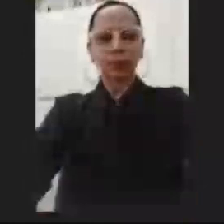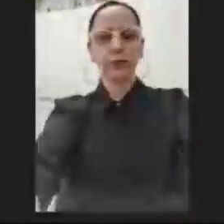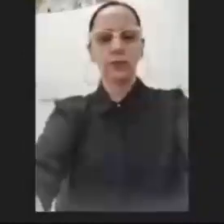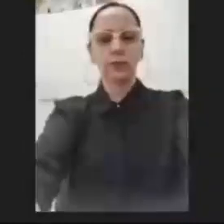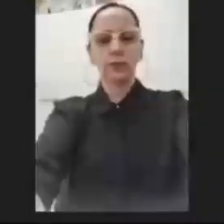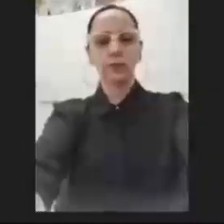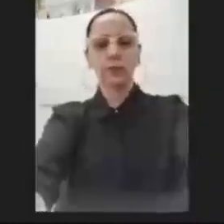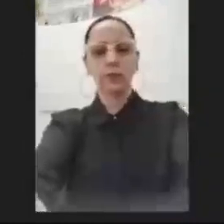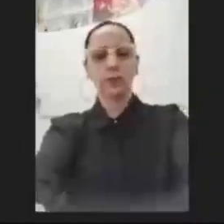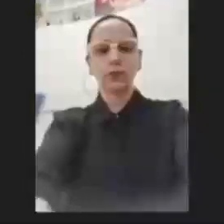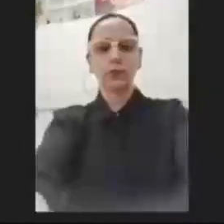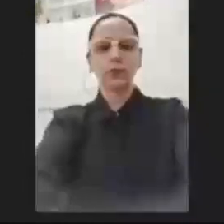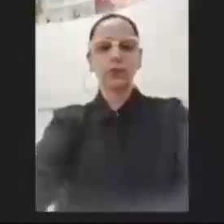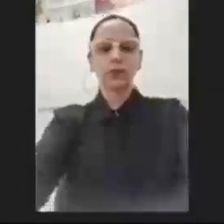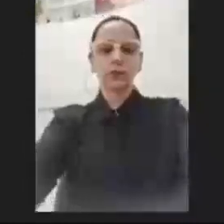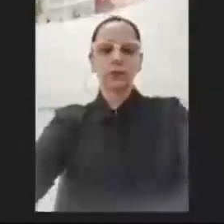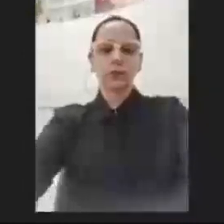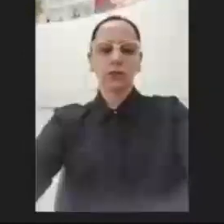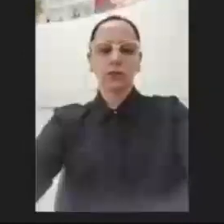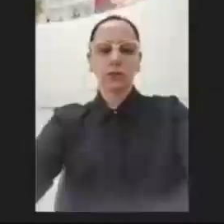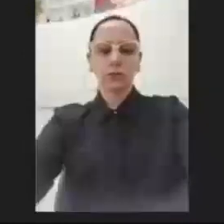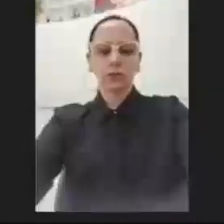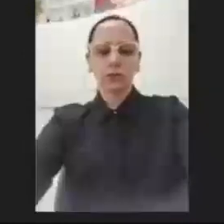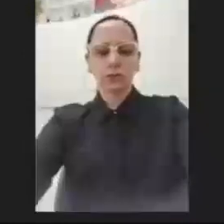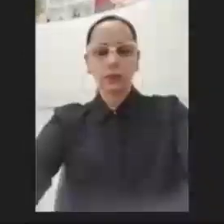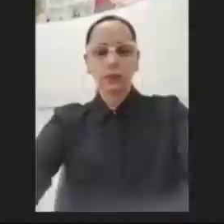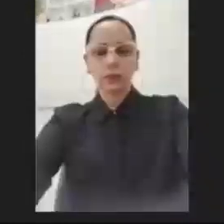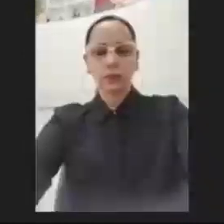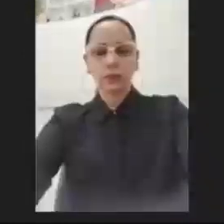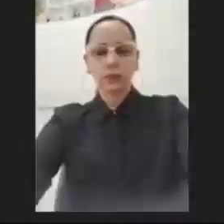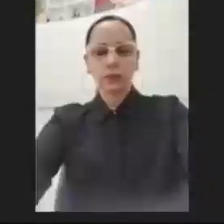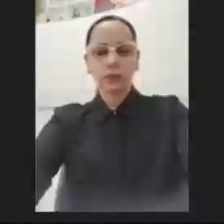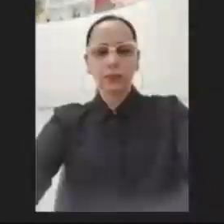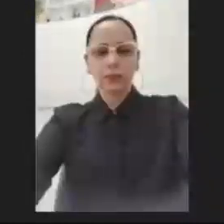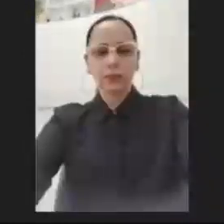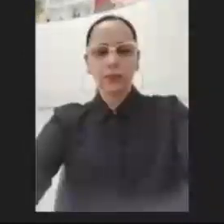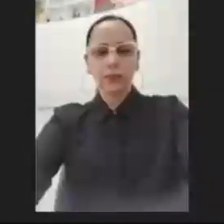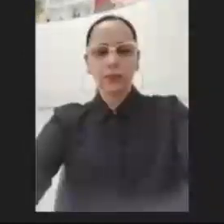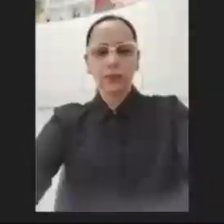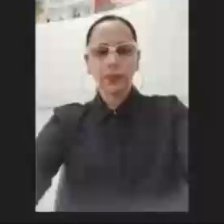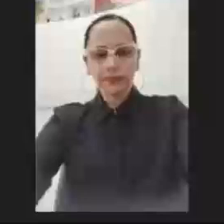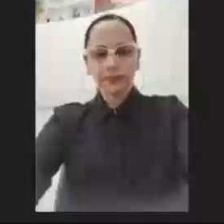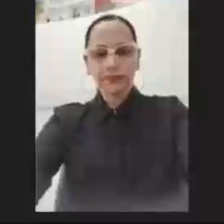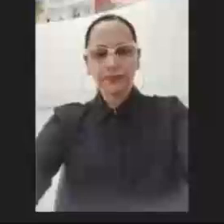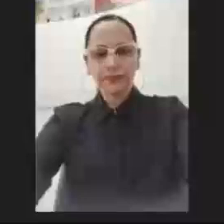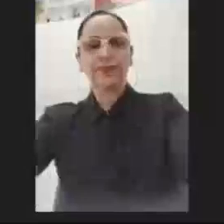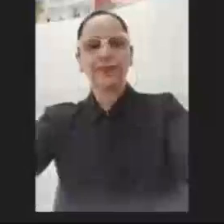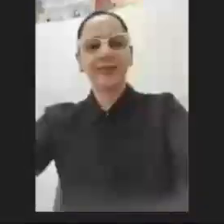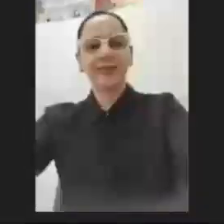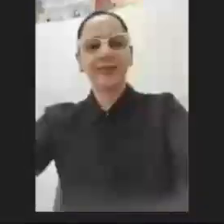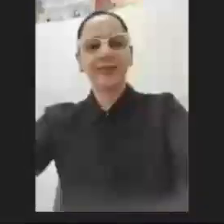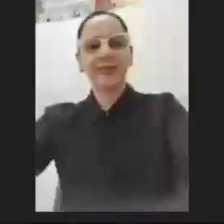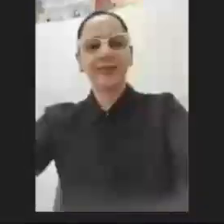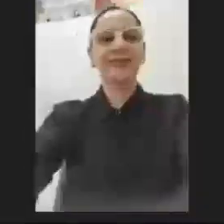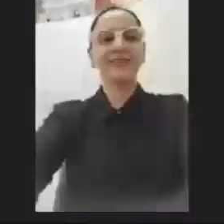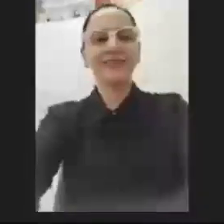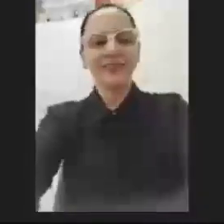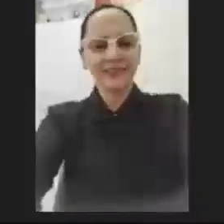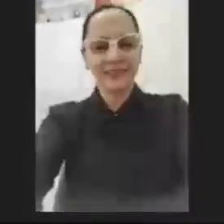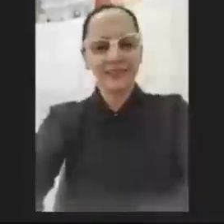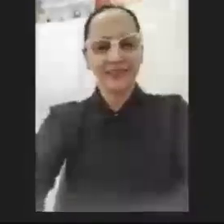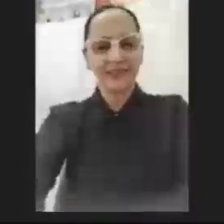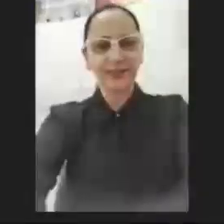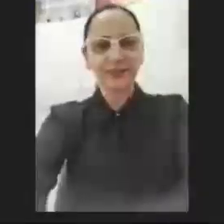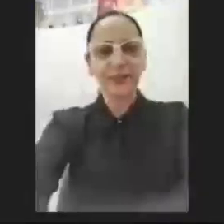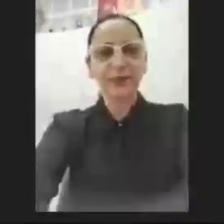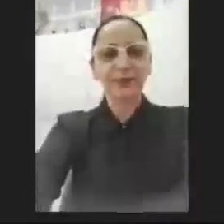poder estar auxiliando e até transportando leite quando for necessário. Perfeito. Soninha, que bom te ter de volta, Soninha,